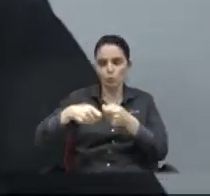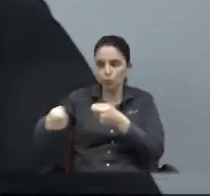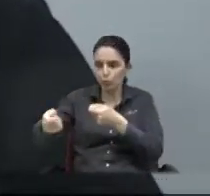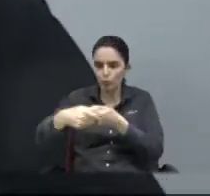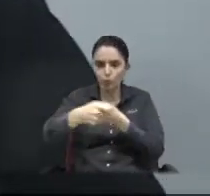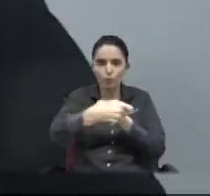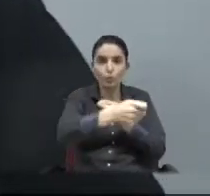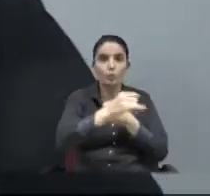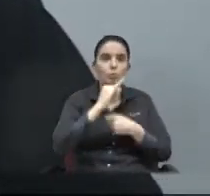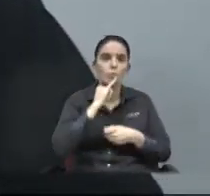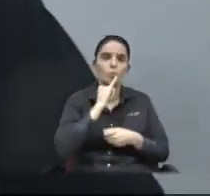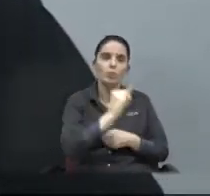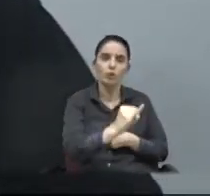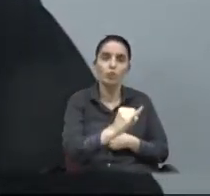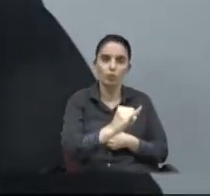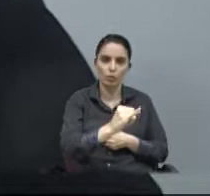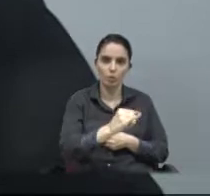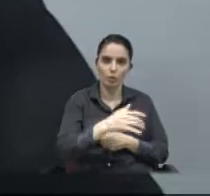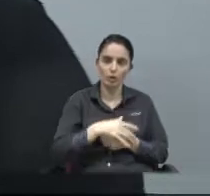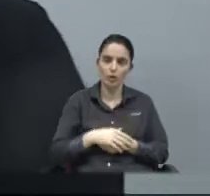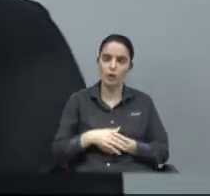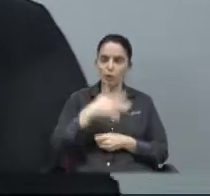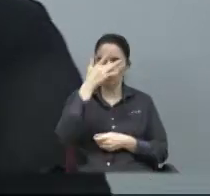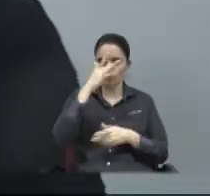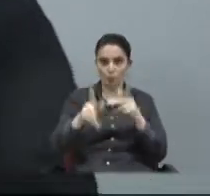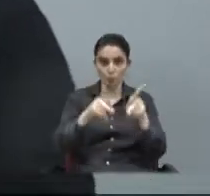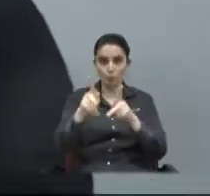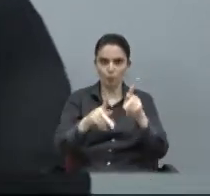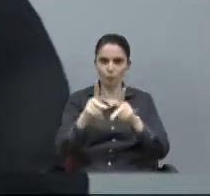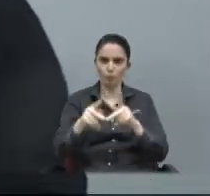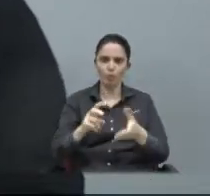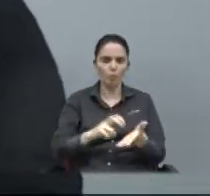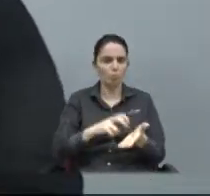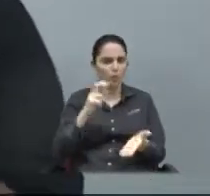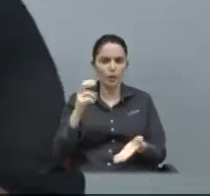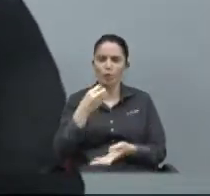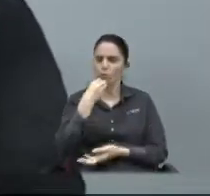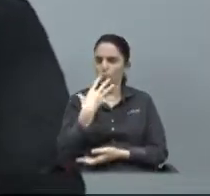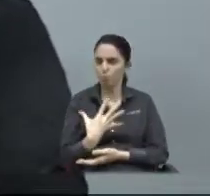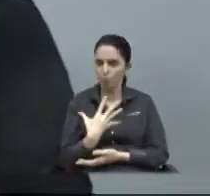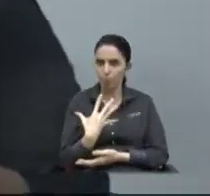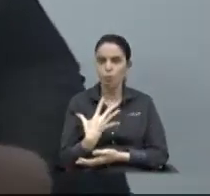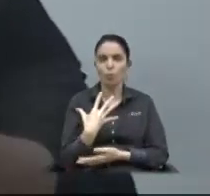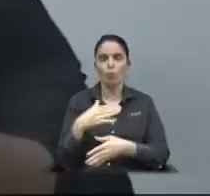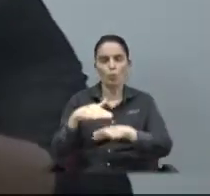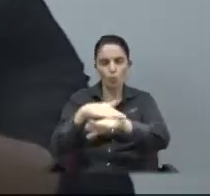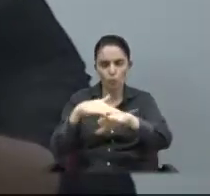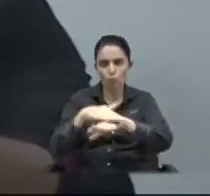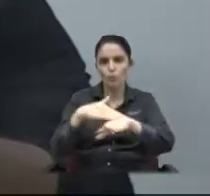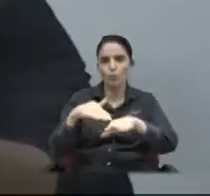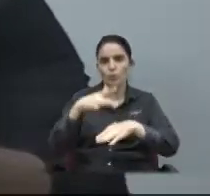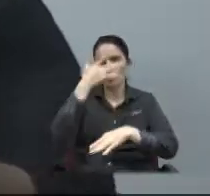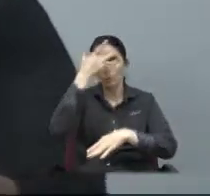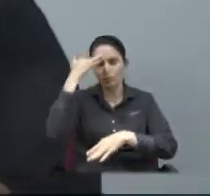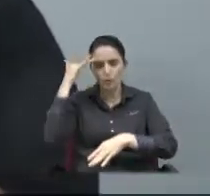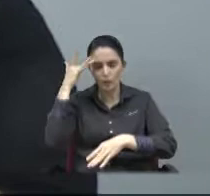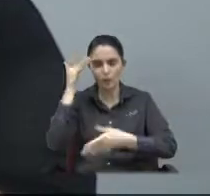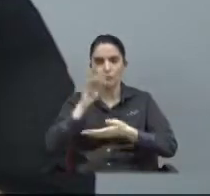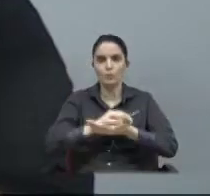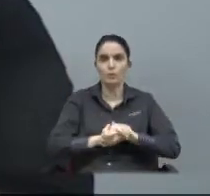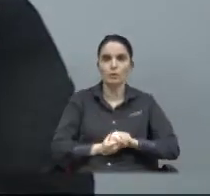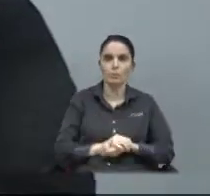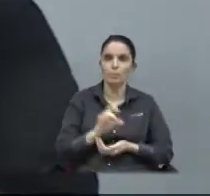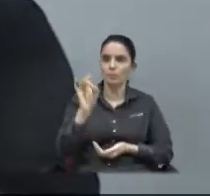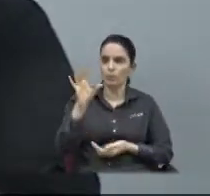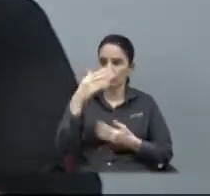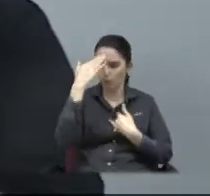no período da manhã. Então, foi uma manhã muito proveitosa, que pudemos conversar com muitas pessoas. É isso aí,